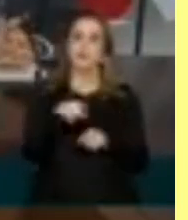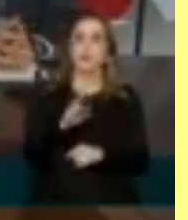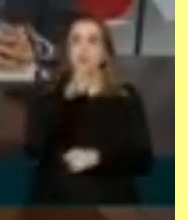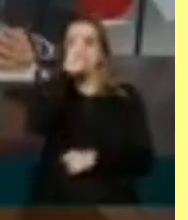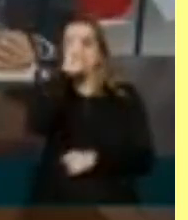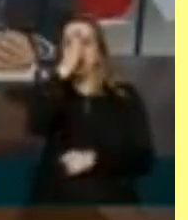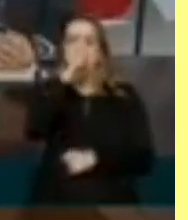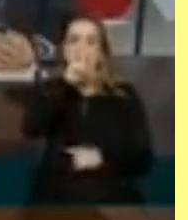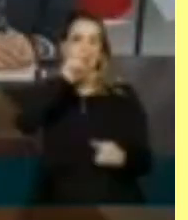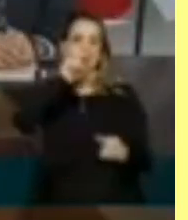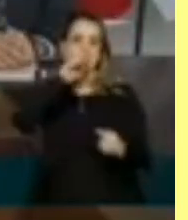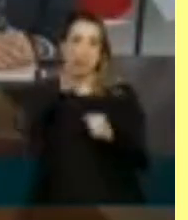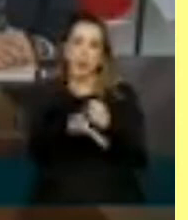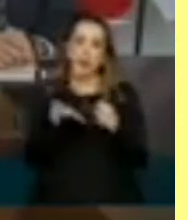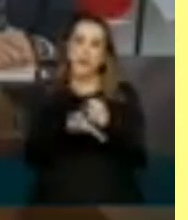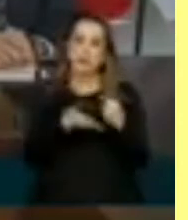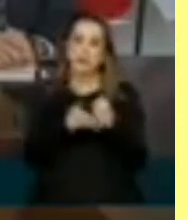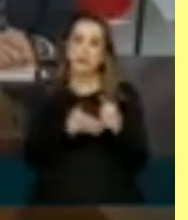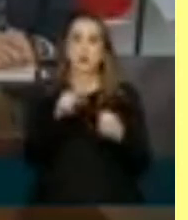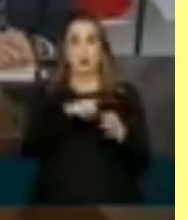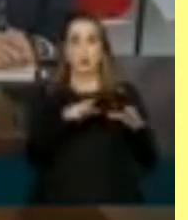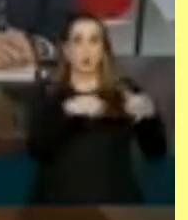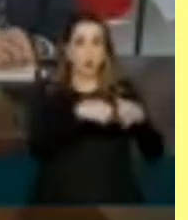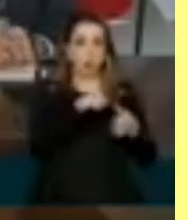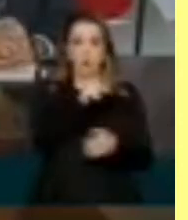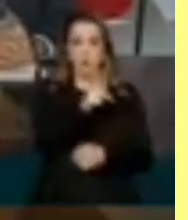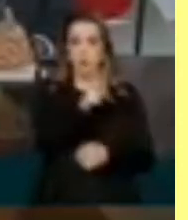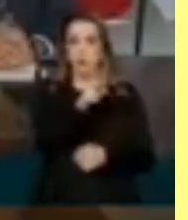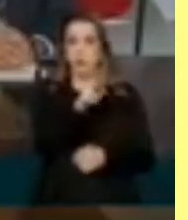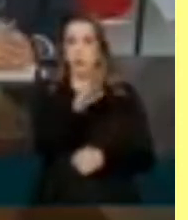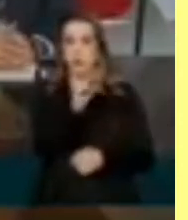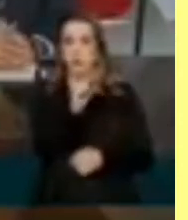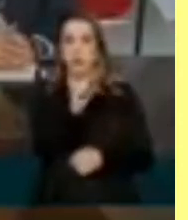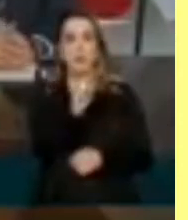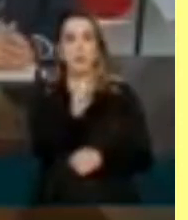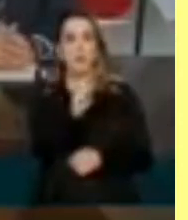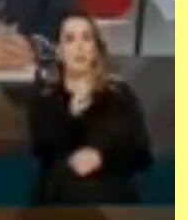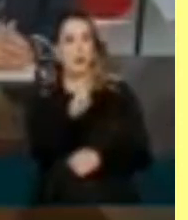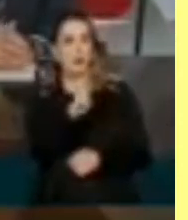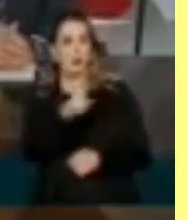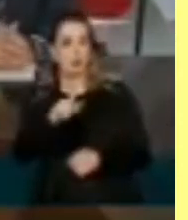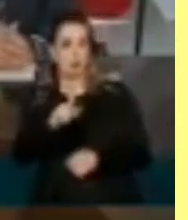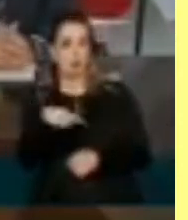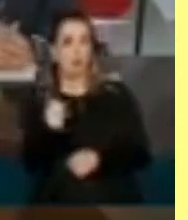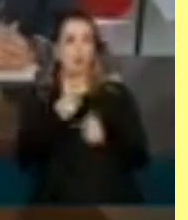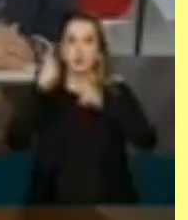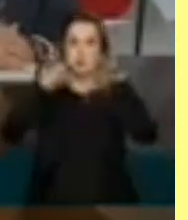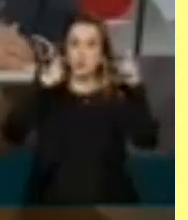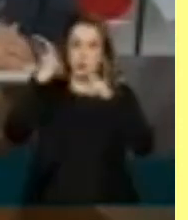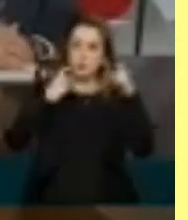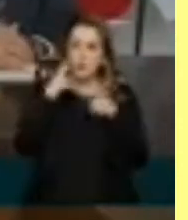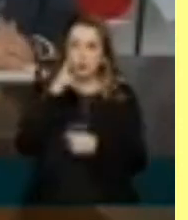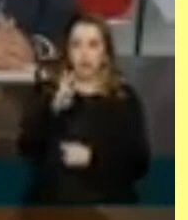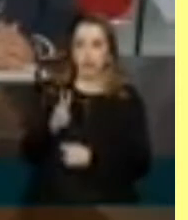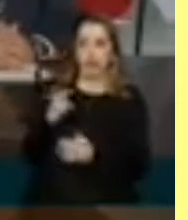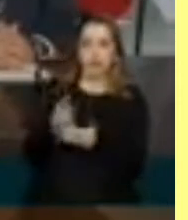princípios basilares do ProSul. Nesse sentido, nos preocupam os acontecimentos em curso na